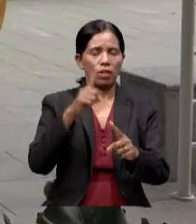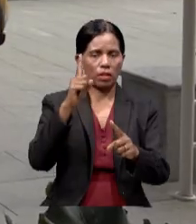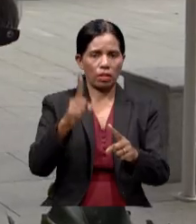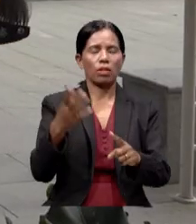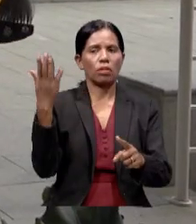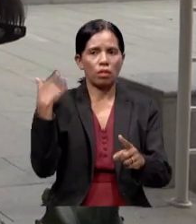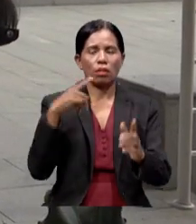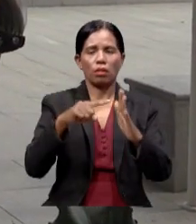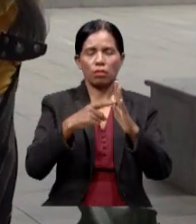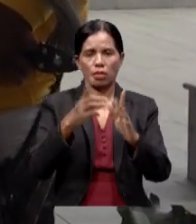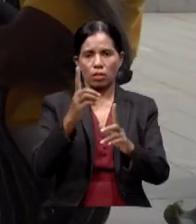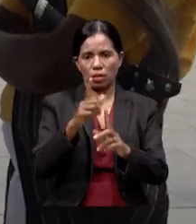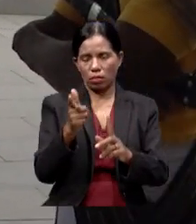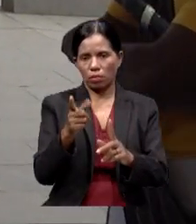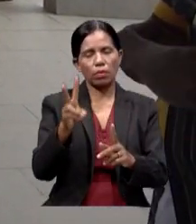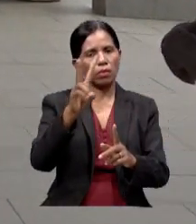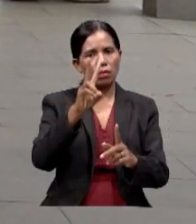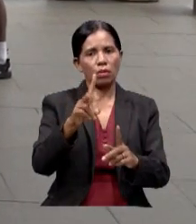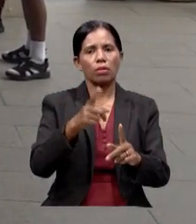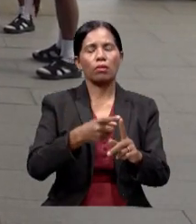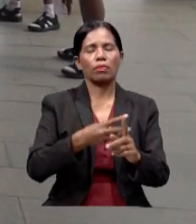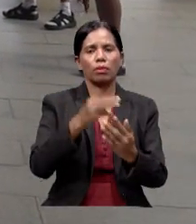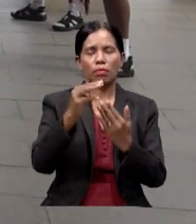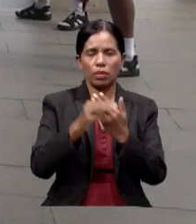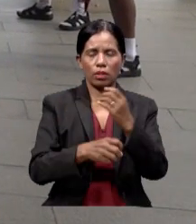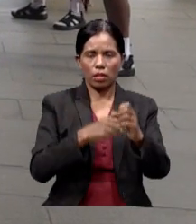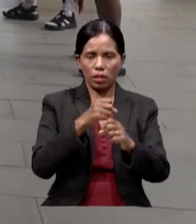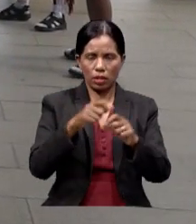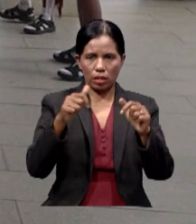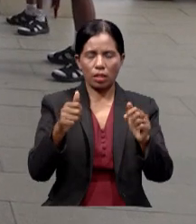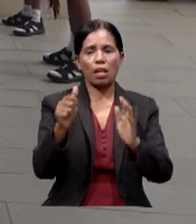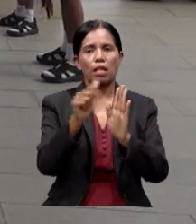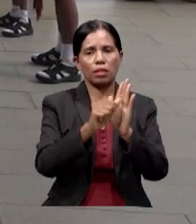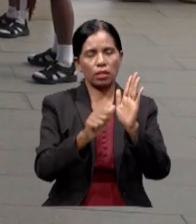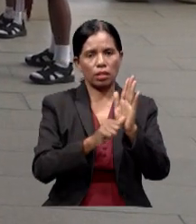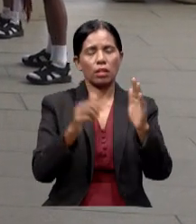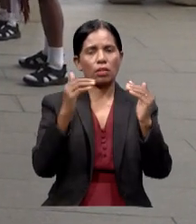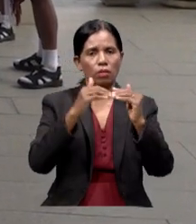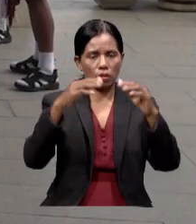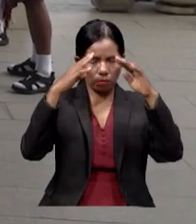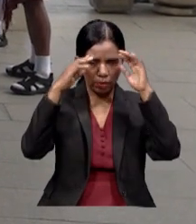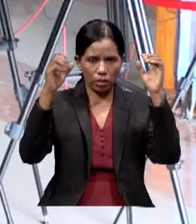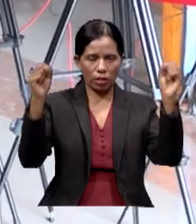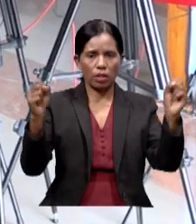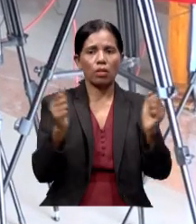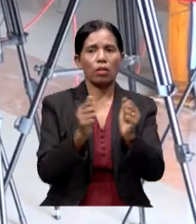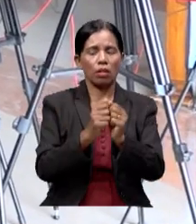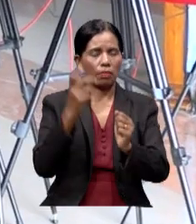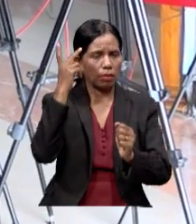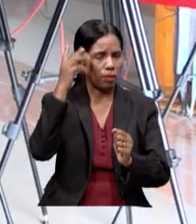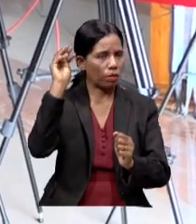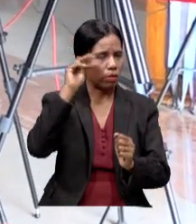ne hahu si lorong rua nulu resing rua fulan marsu tina ne azenda encontro entre presidente da república ao primeiro ministro